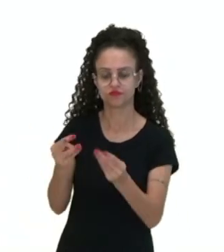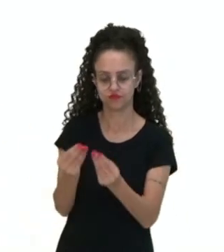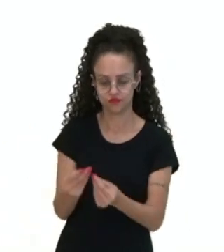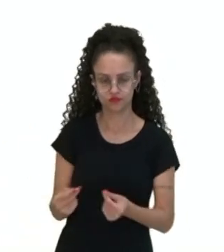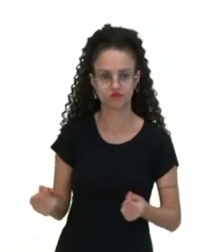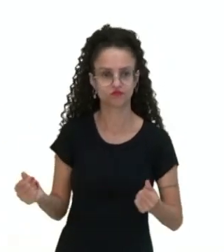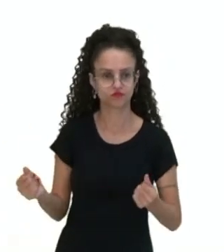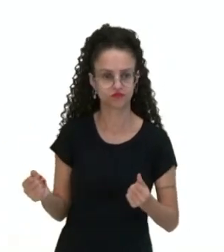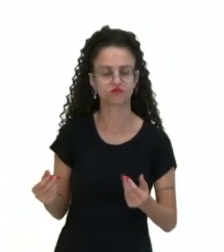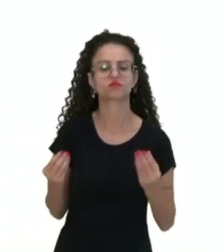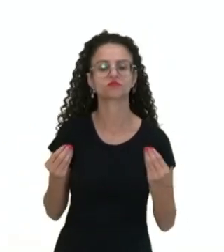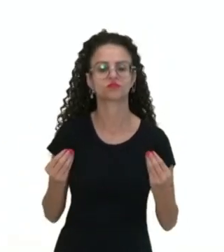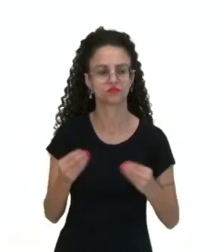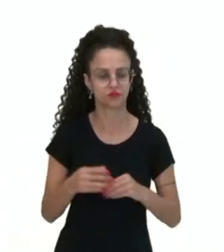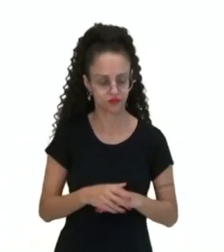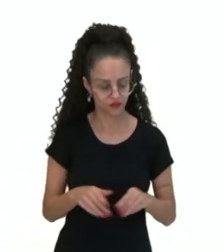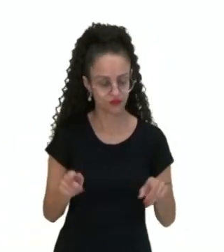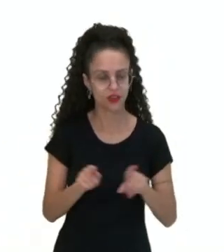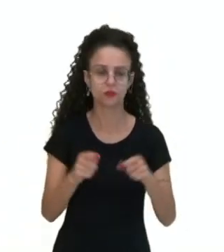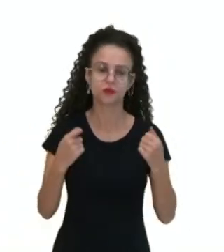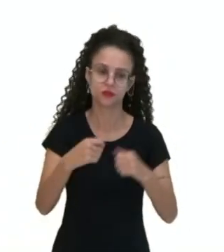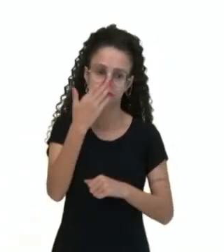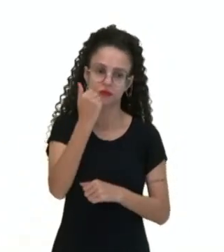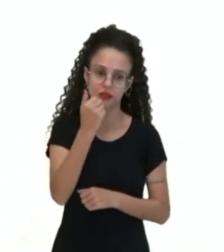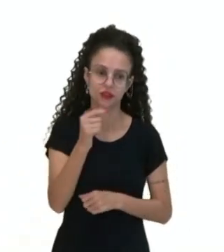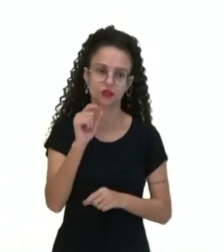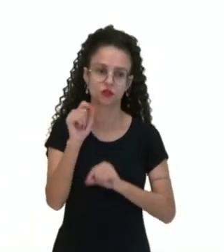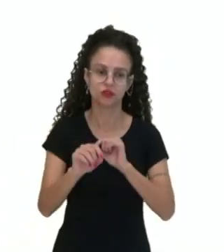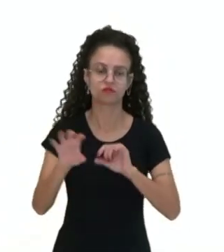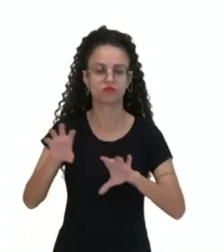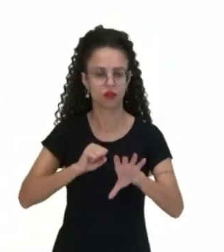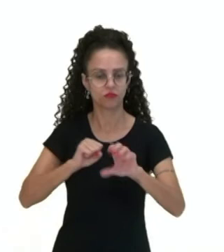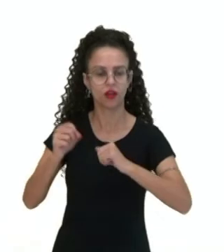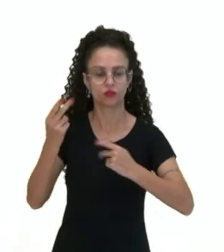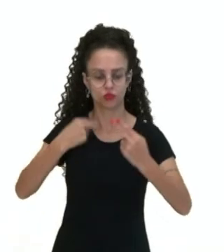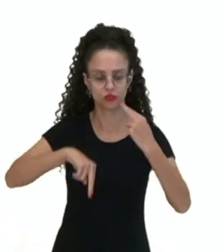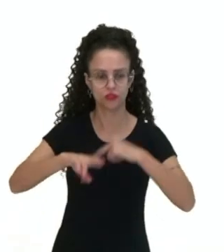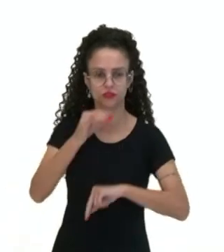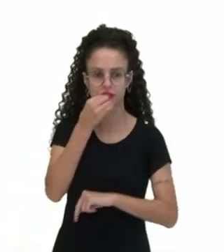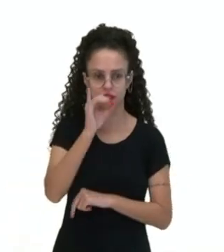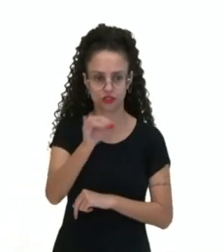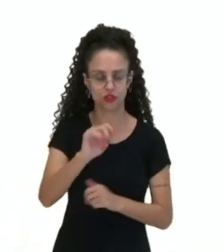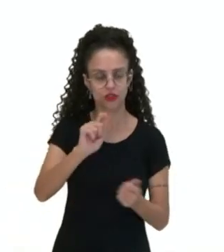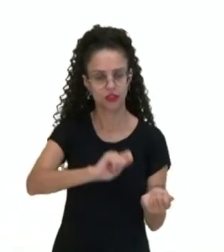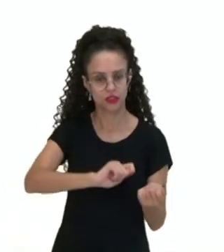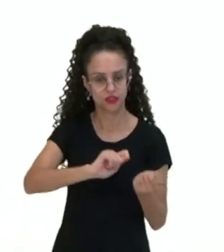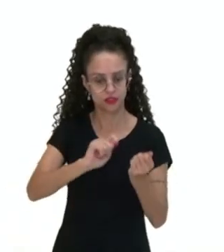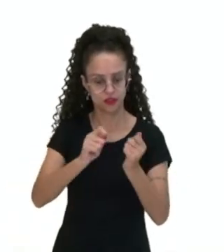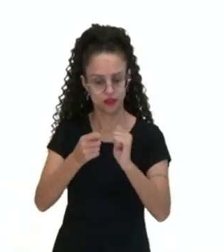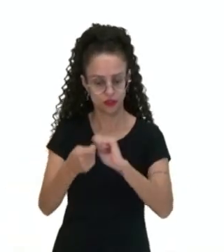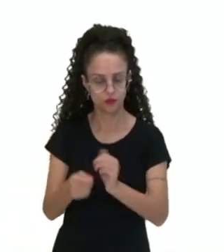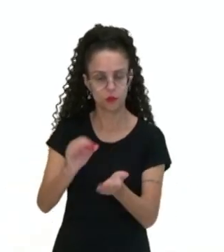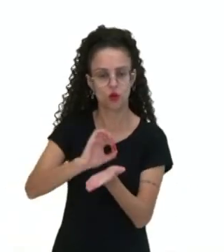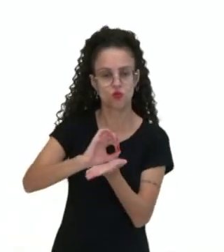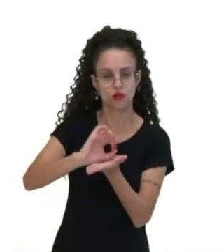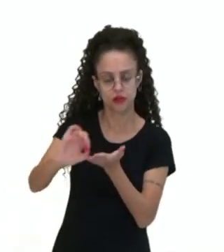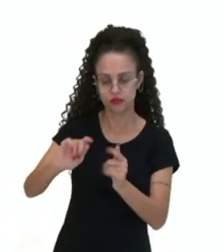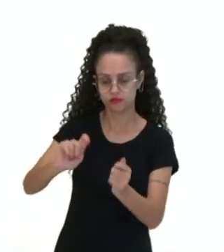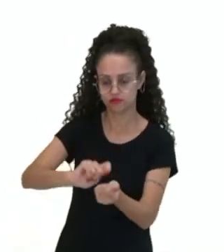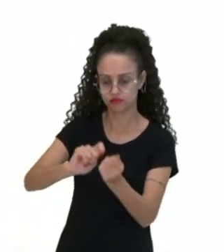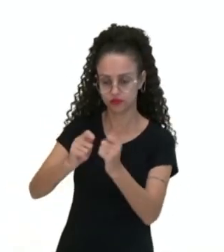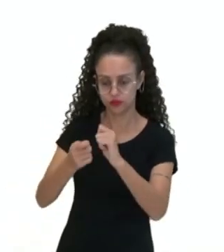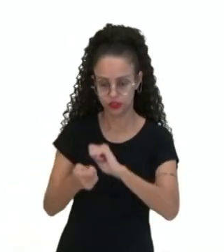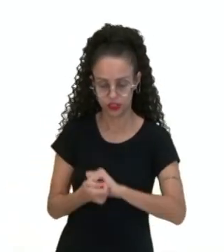decomposição. Mas para quê? Também precisam se alimentar, então, para obter os nutrientes e a energia. Transforma a matéria orgânica